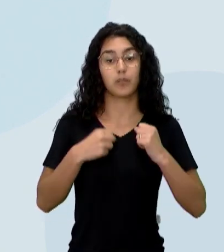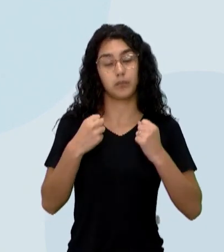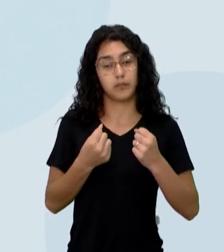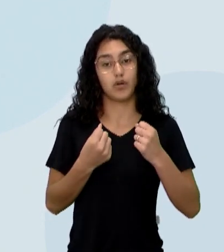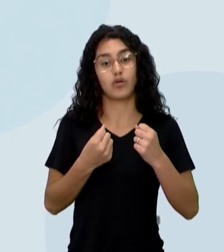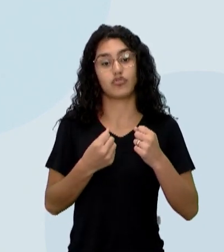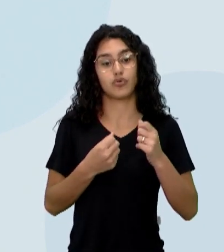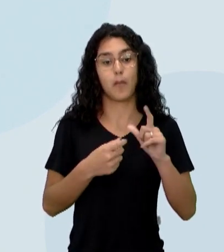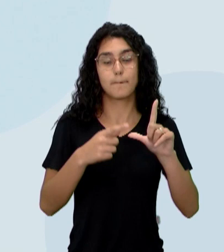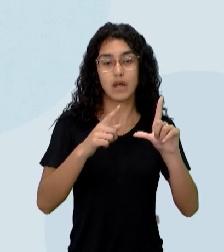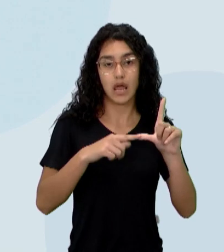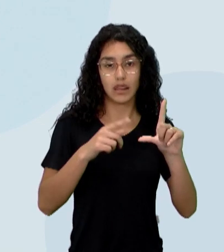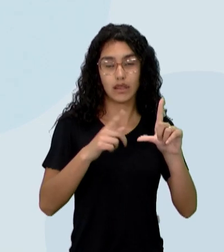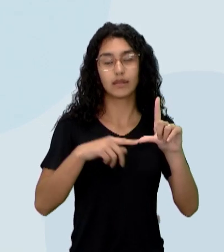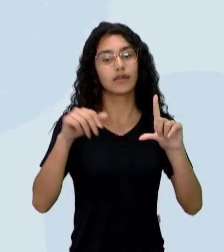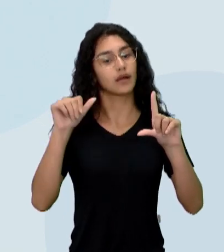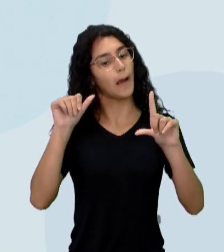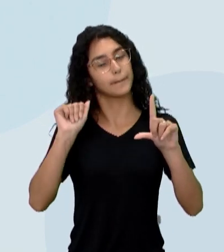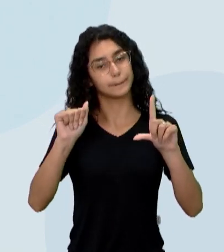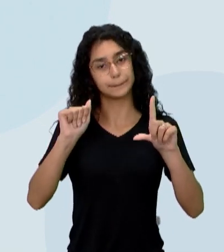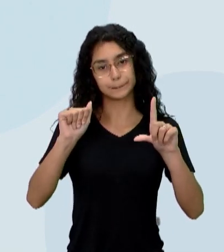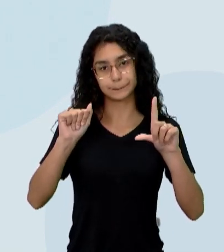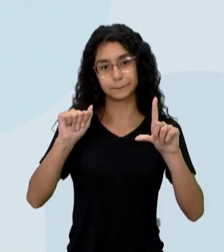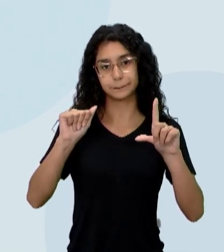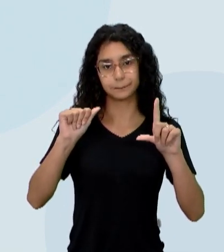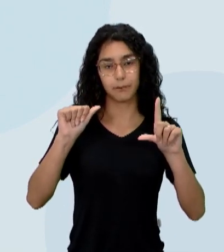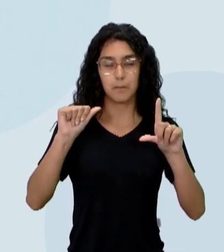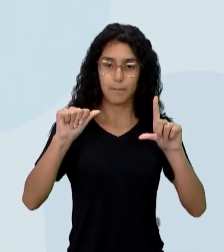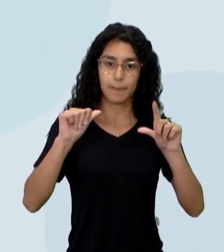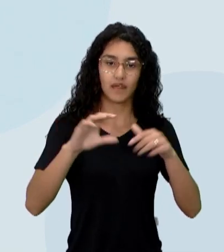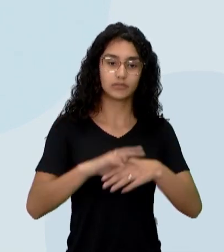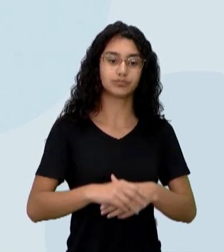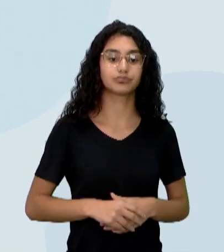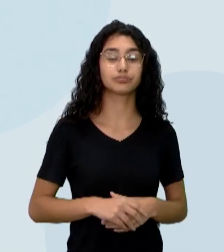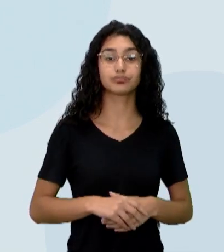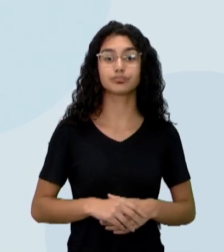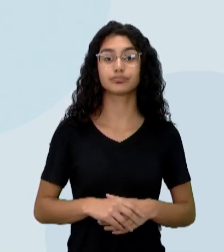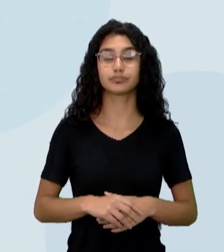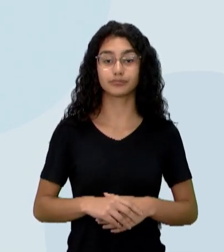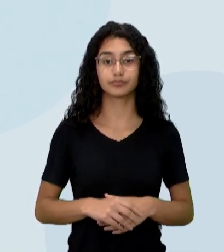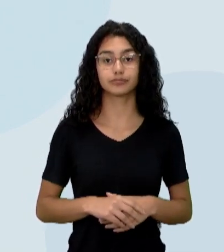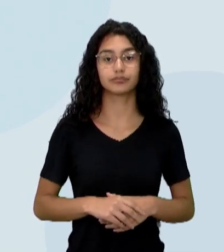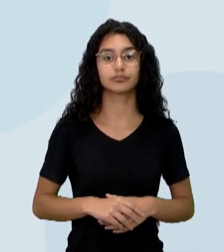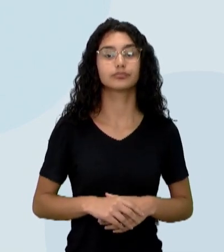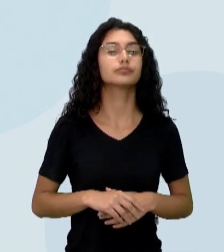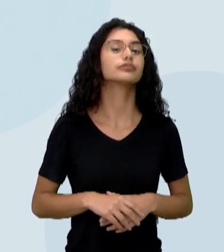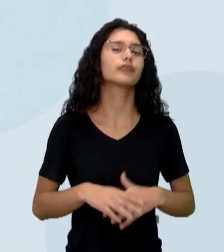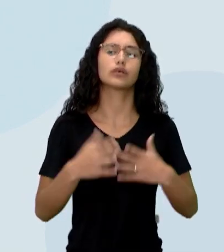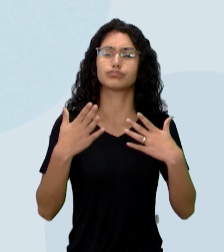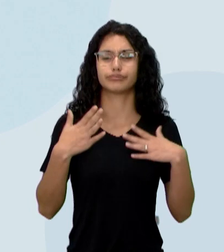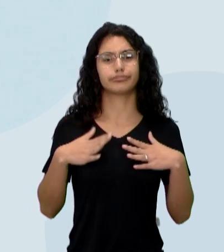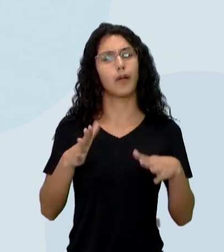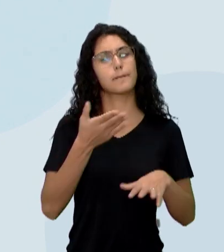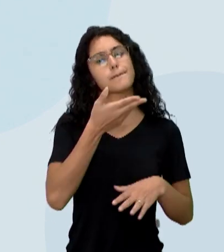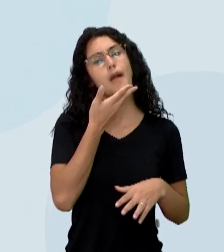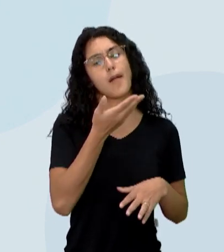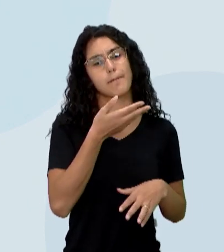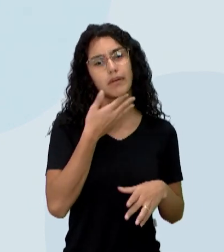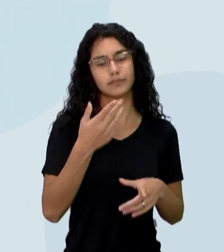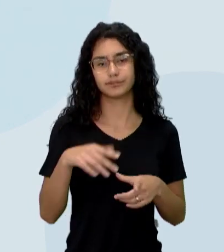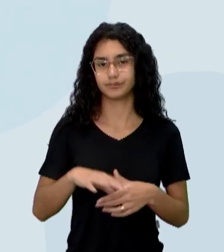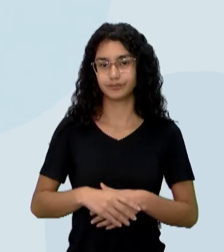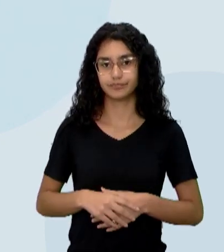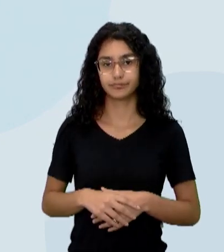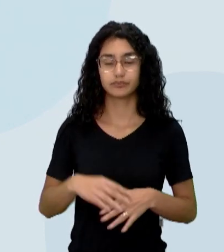pode assinalar a nossa alternativa, que é a nossa alternativa A. Muito tranquilo, né? Muito fácil